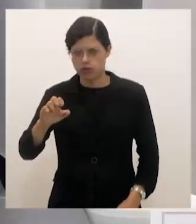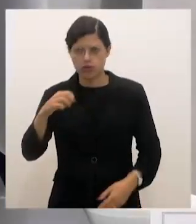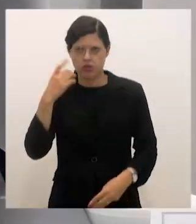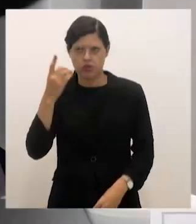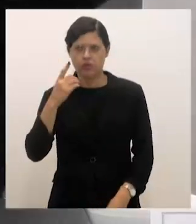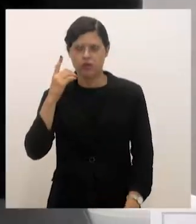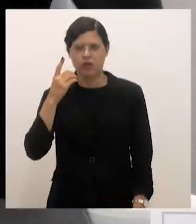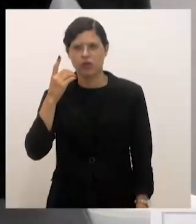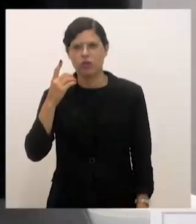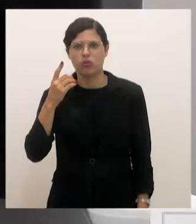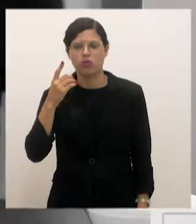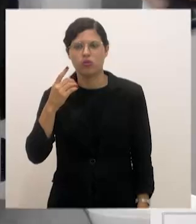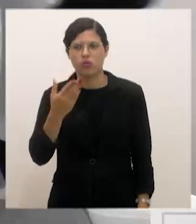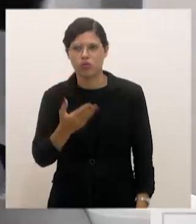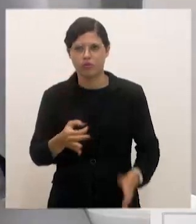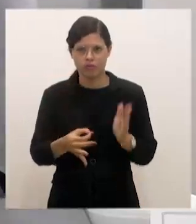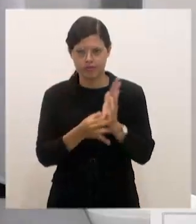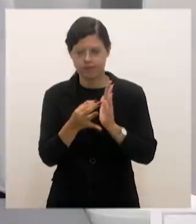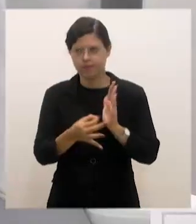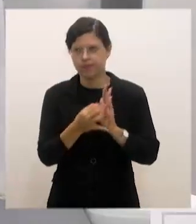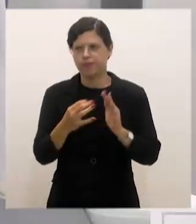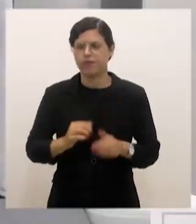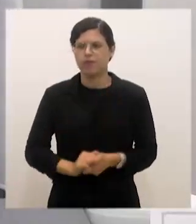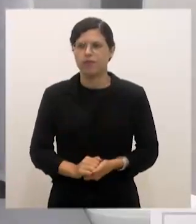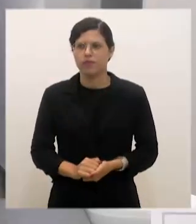Knobloch é o parecerista.